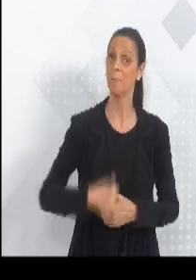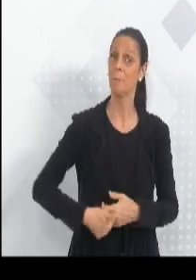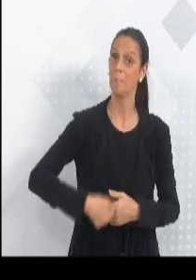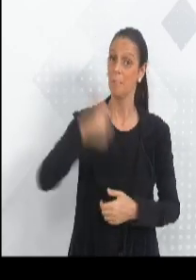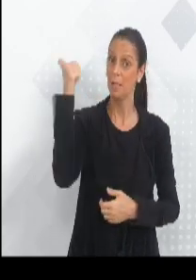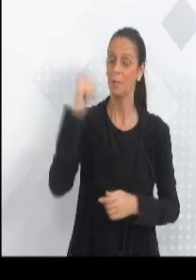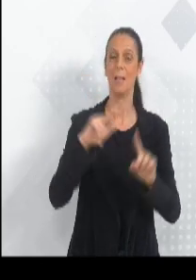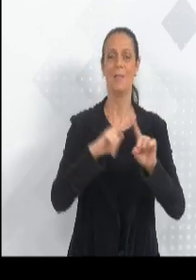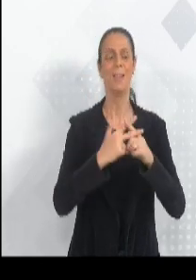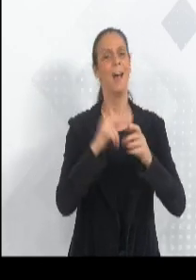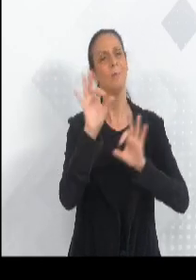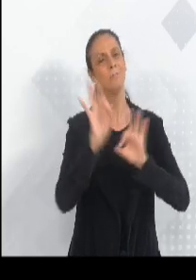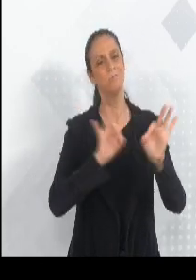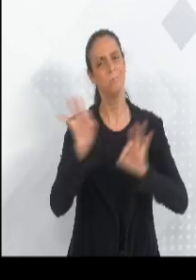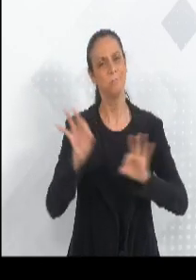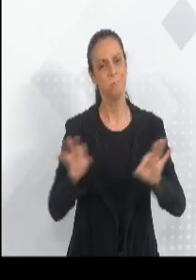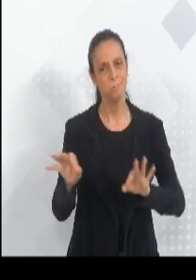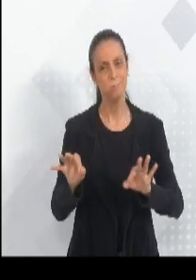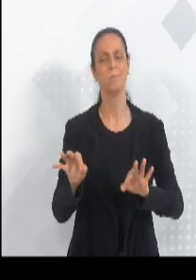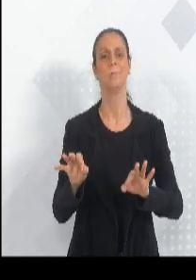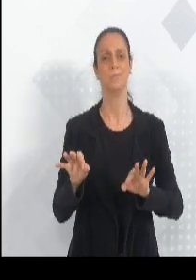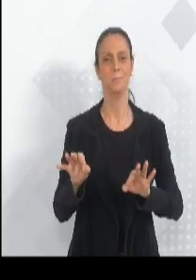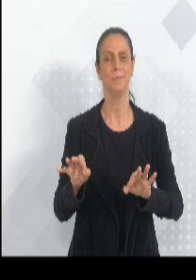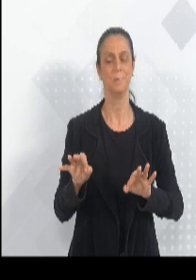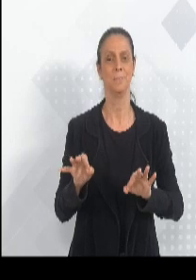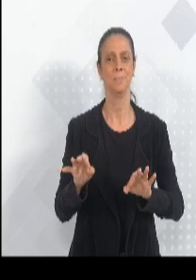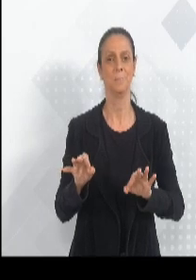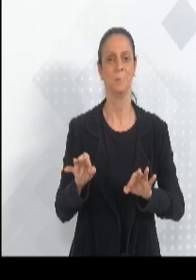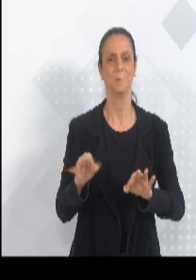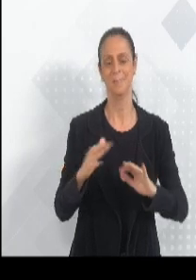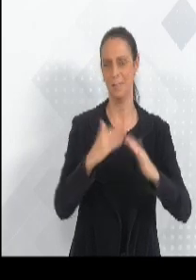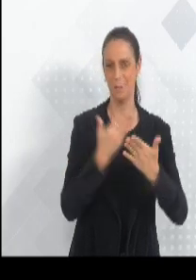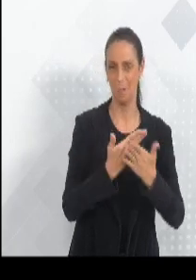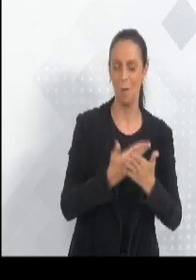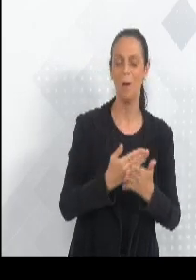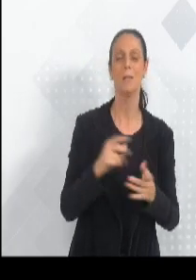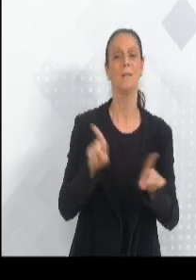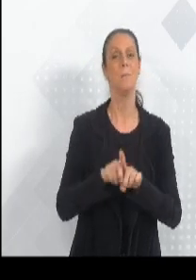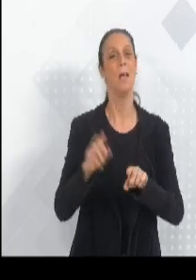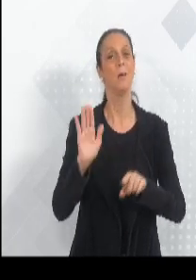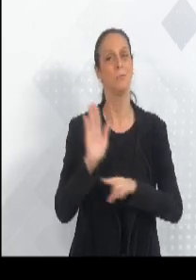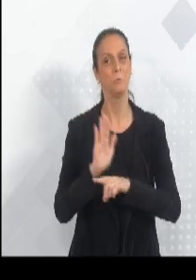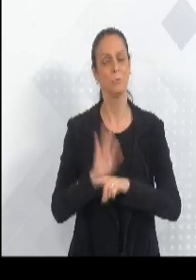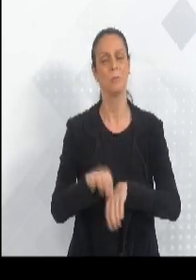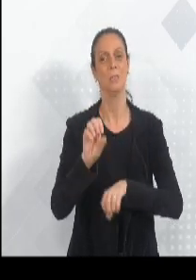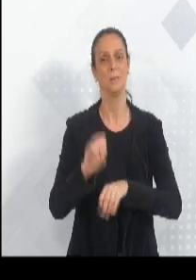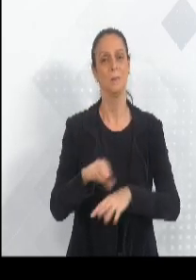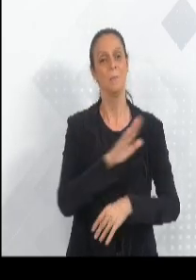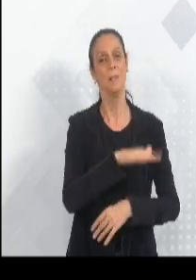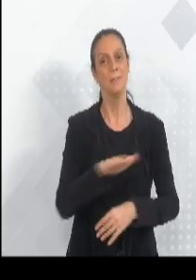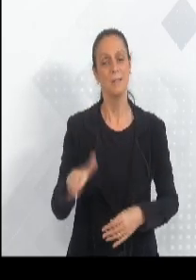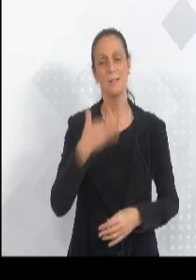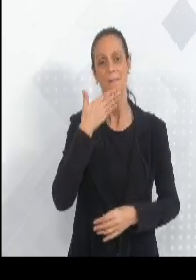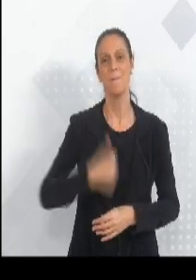reformas do ensino do município de Blumenau para o bem-estar das nossas